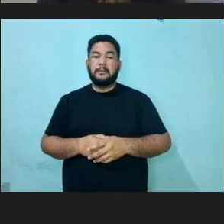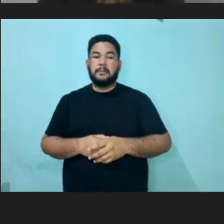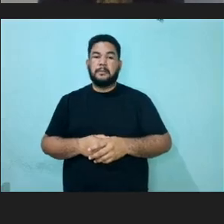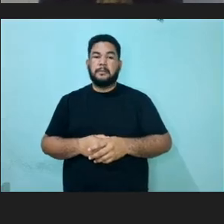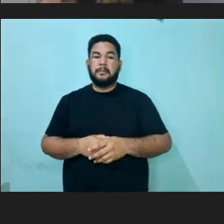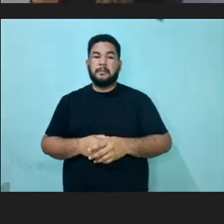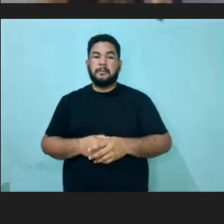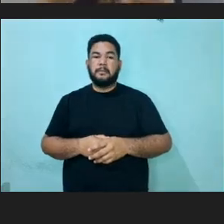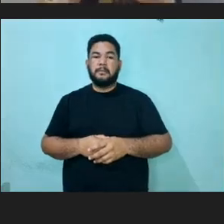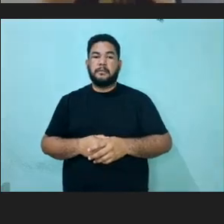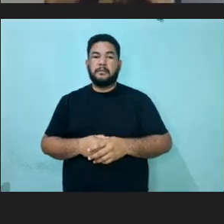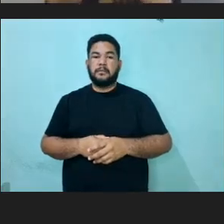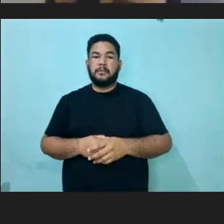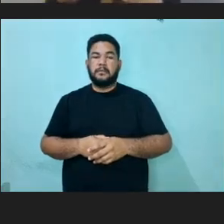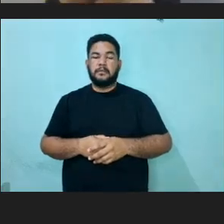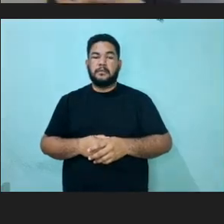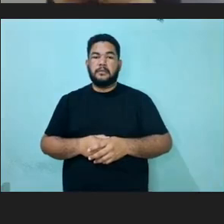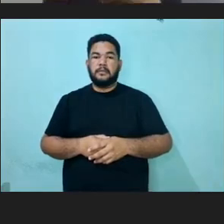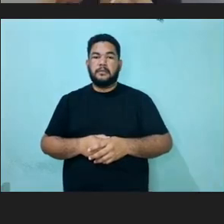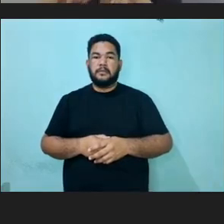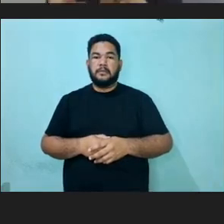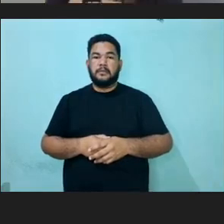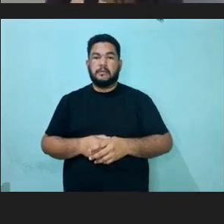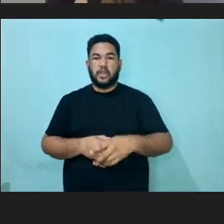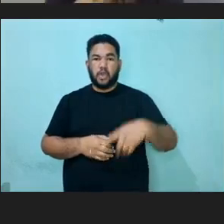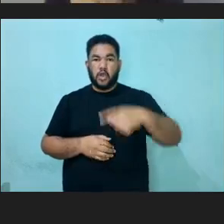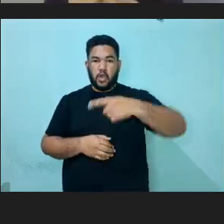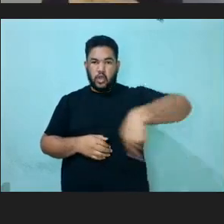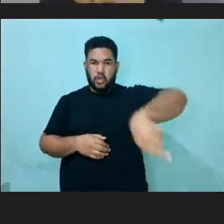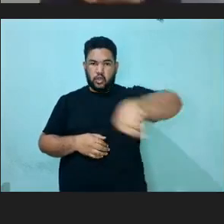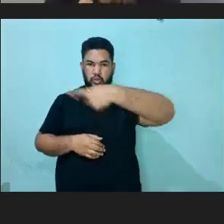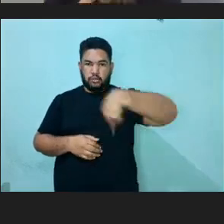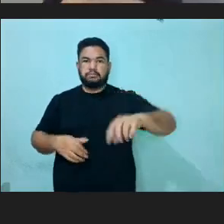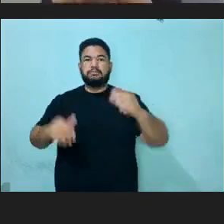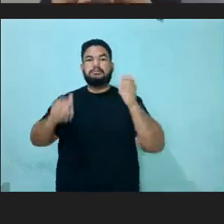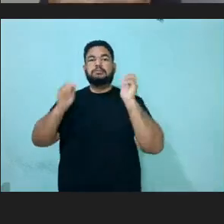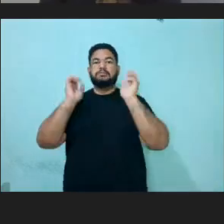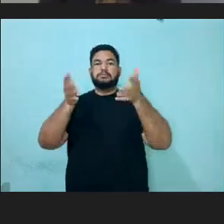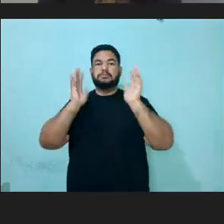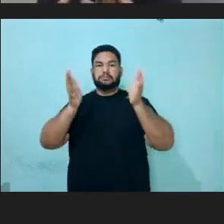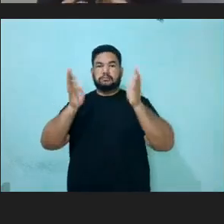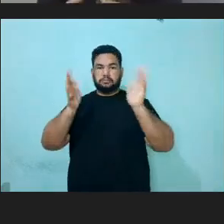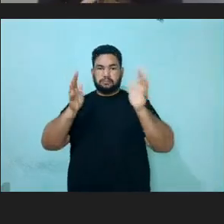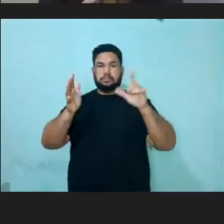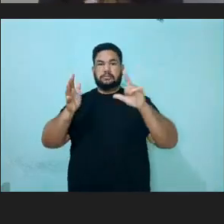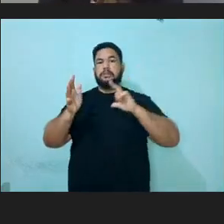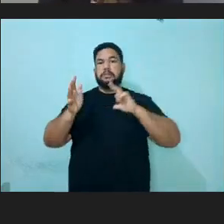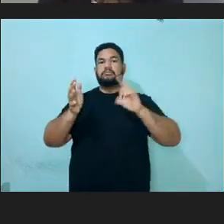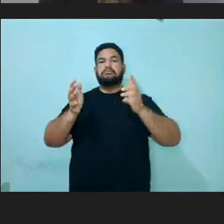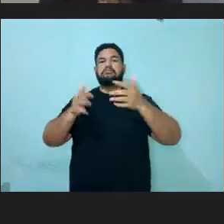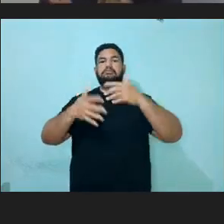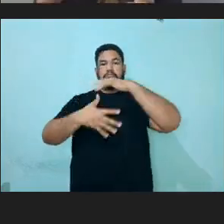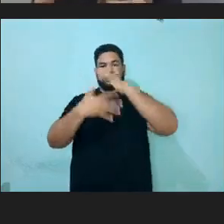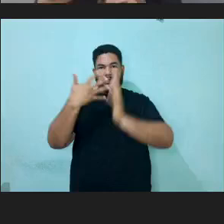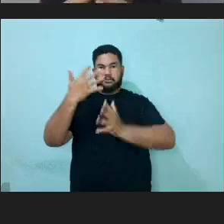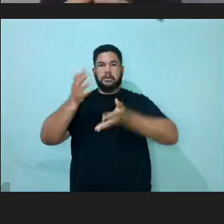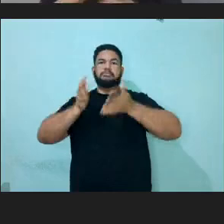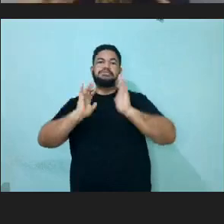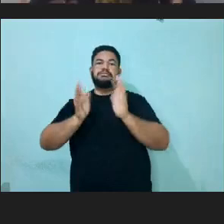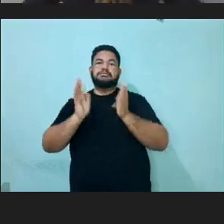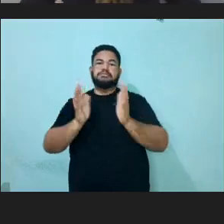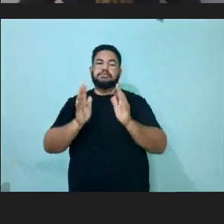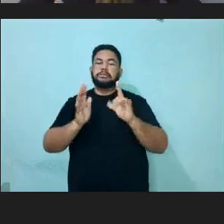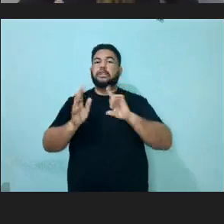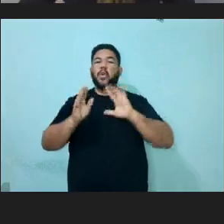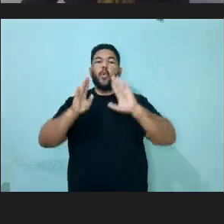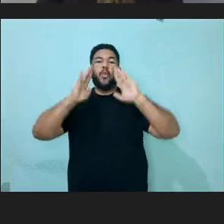Ele, no caso, para nós que somos sinalizantes, nós trabalhamos com Libras, né? A gente vai focar mais